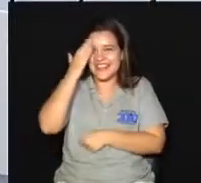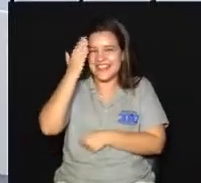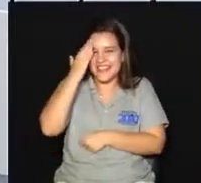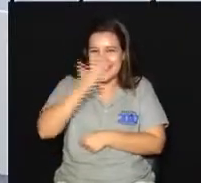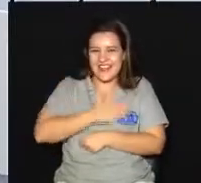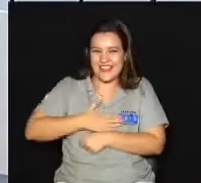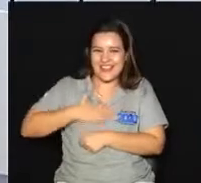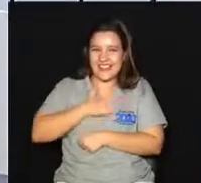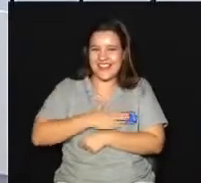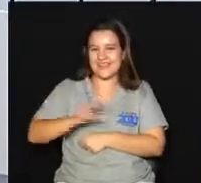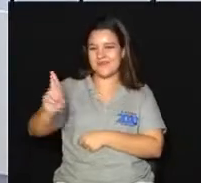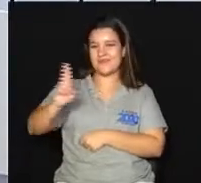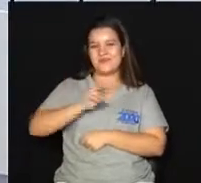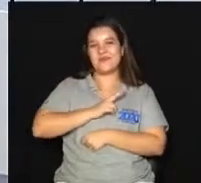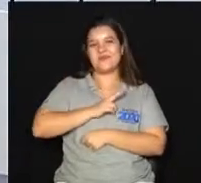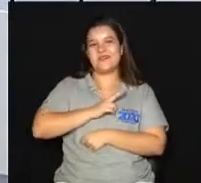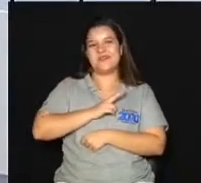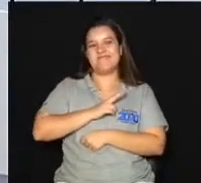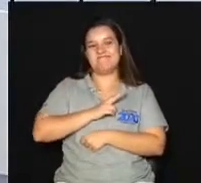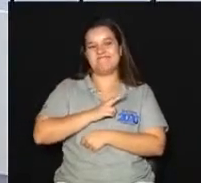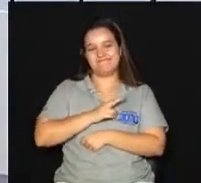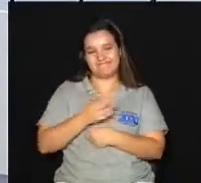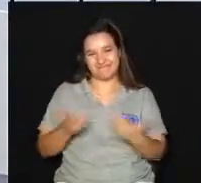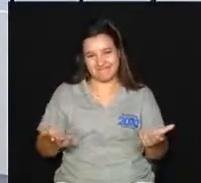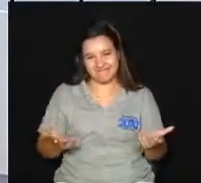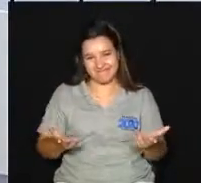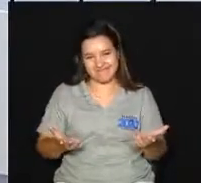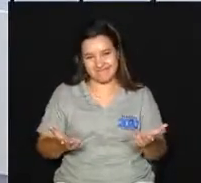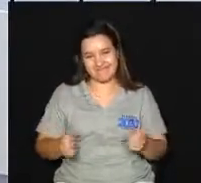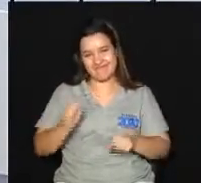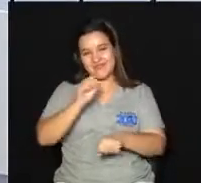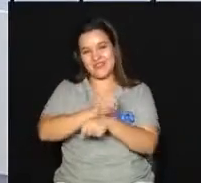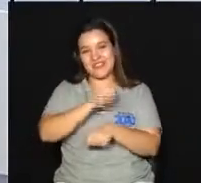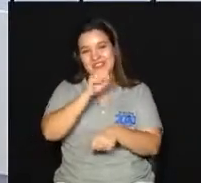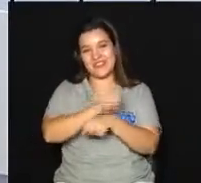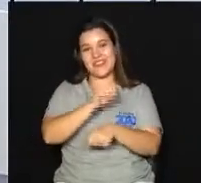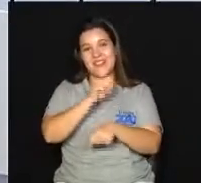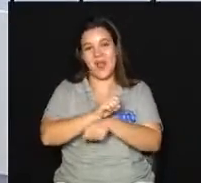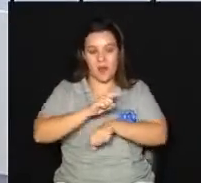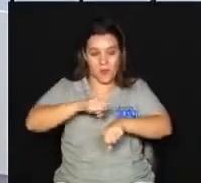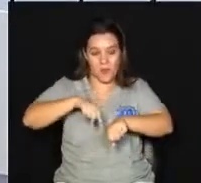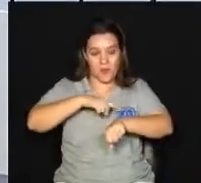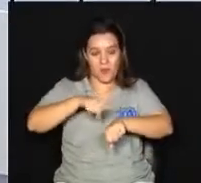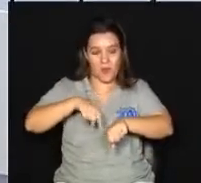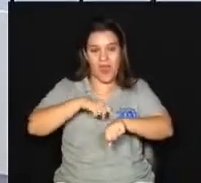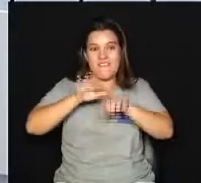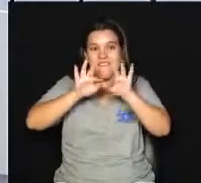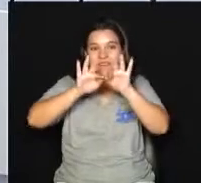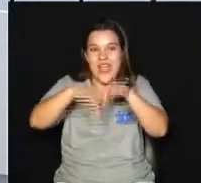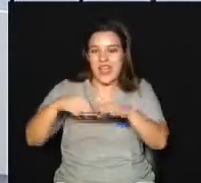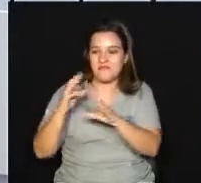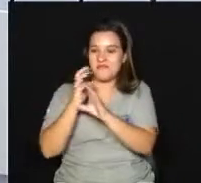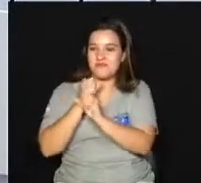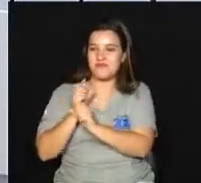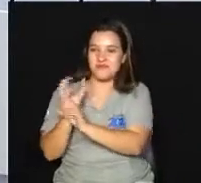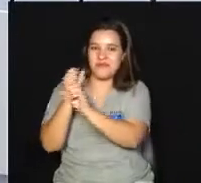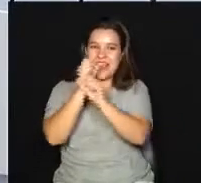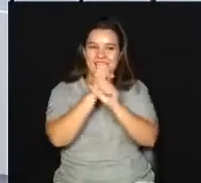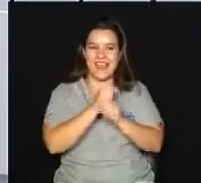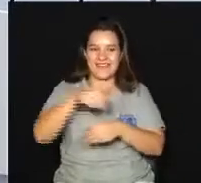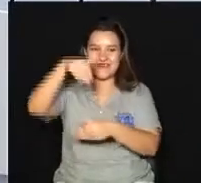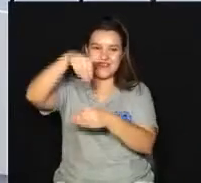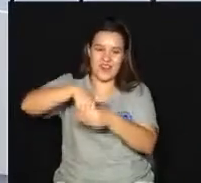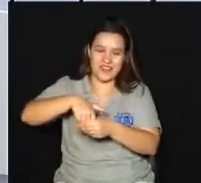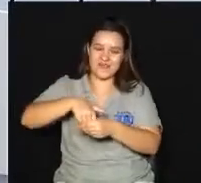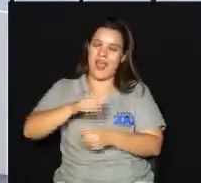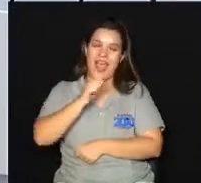gostaria e a resposta a gente ficou, então, no aguardo de quando será o término, né, da